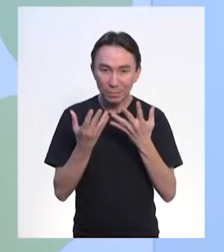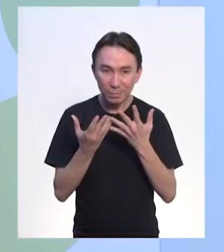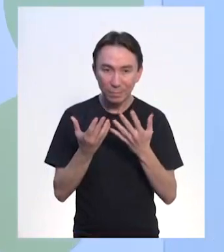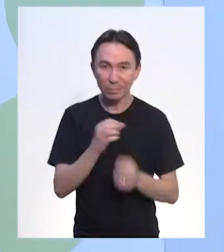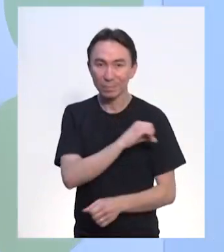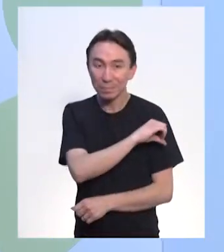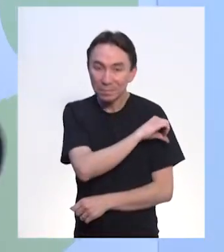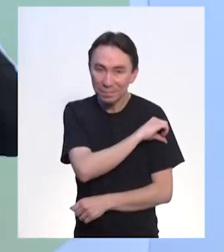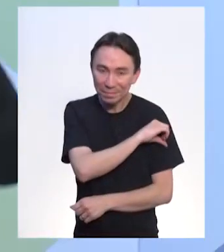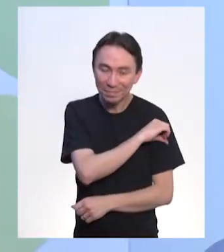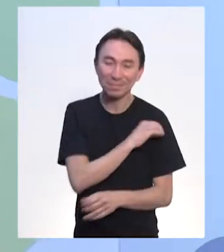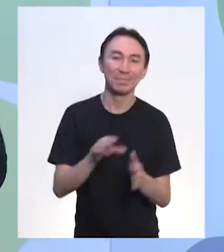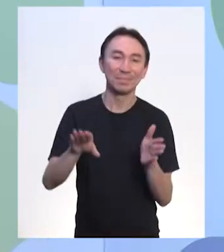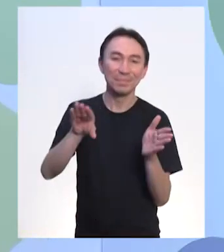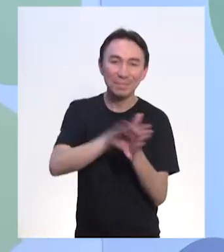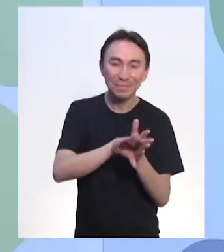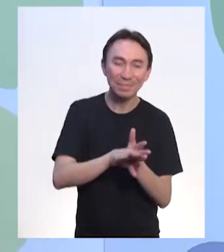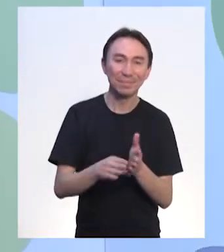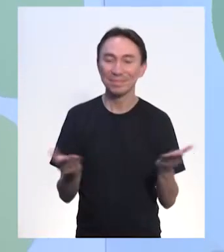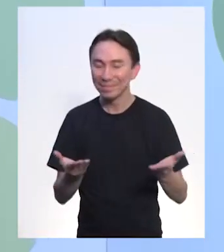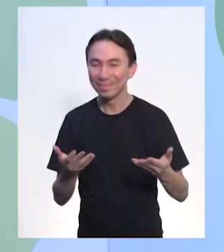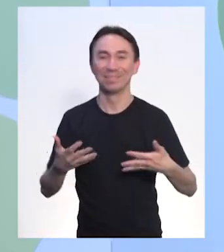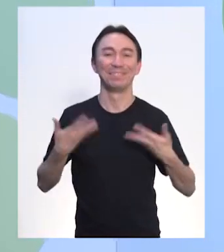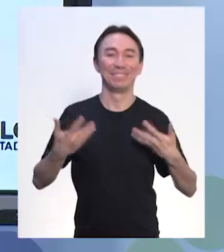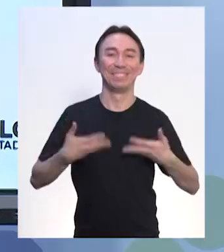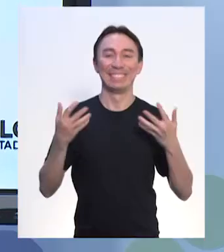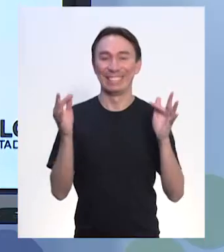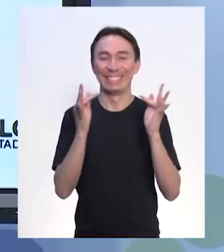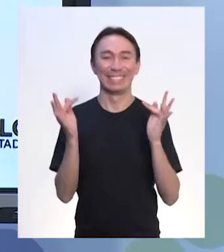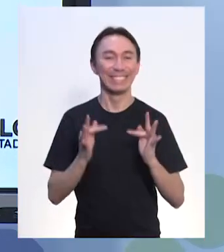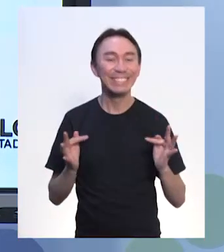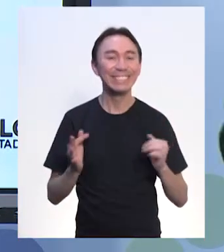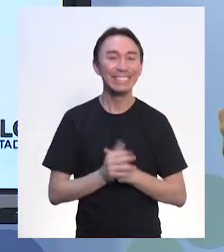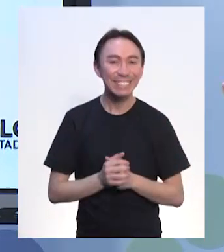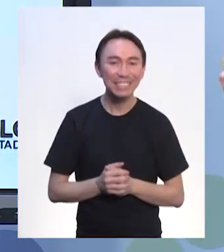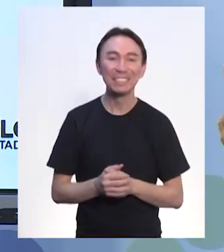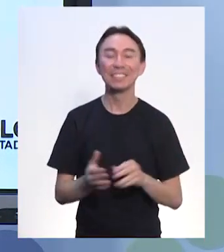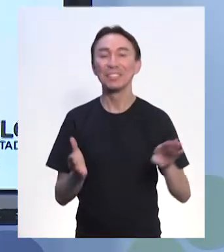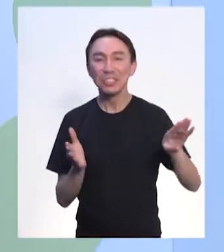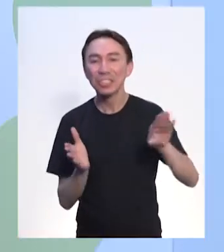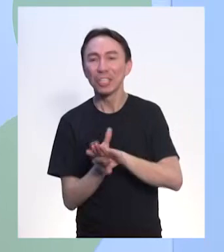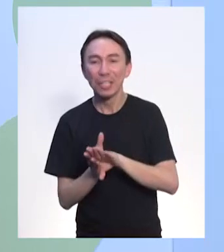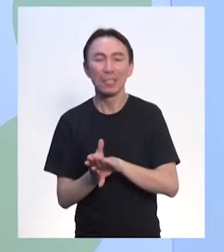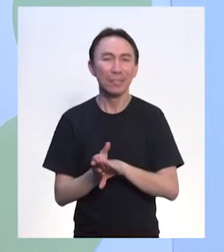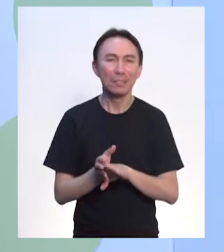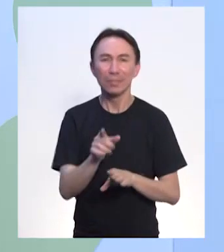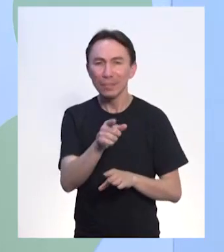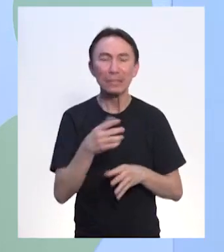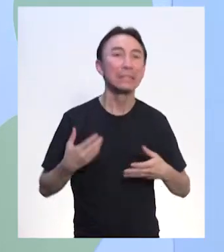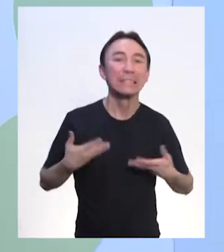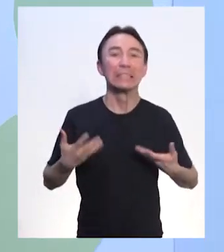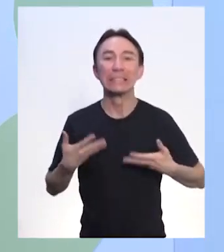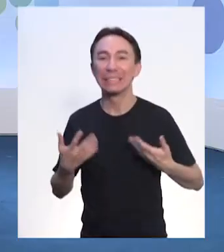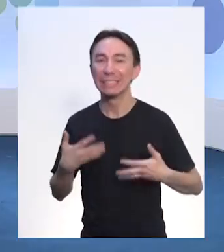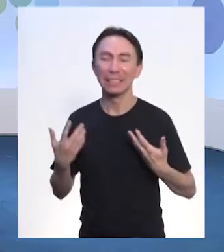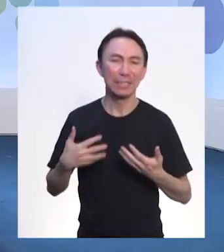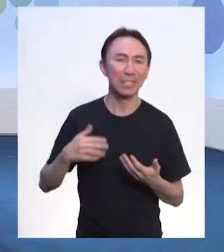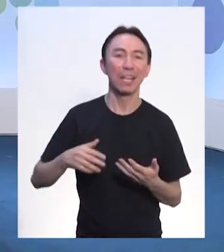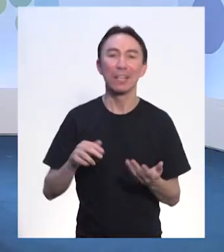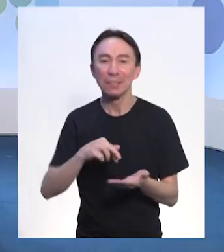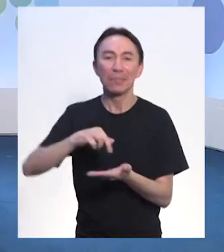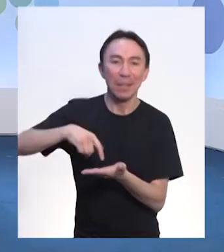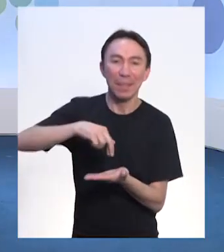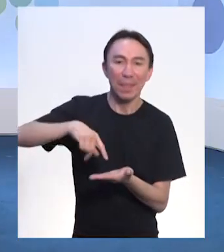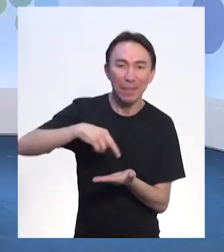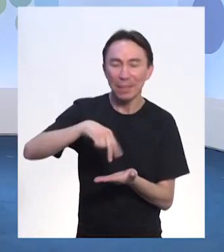Nono ano, chegamos. Chegamos felizes e contentes. Né? Chegamos. Você viu que eu tava toda empolgada Você já? você tava dançando, Então, a né? música que tá na